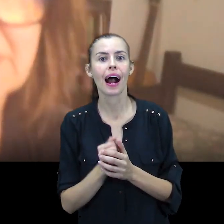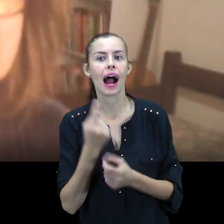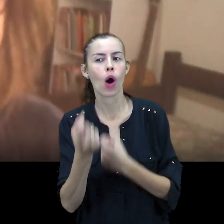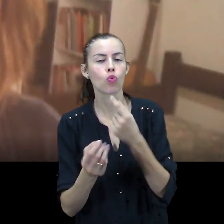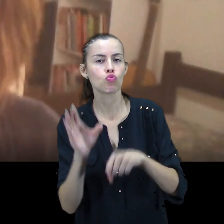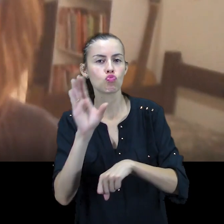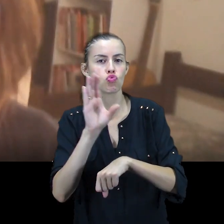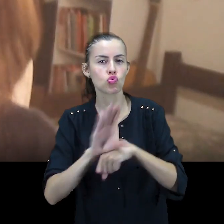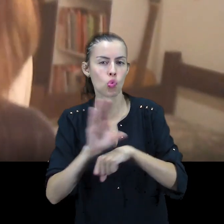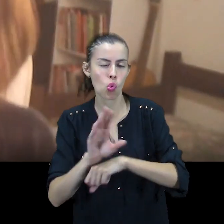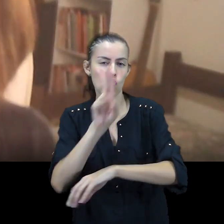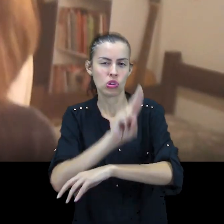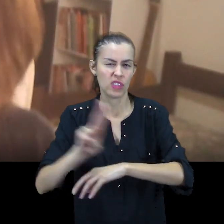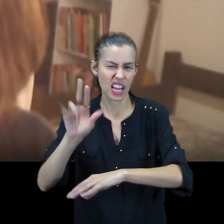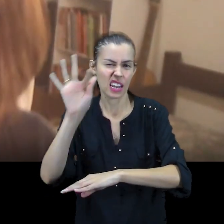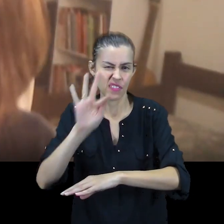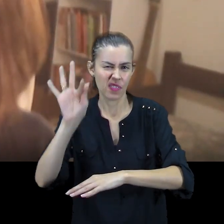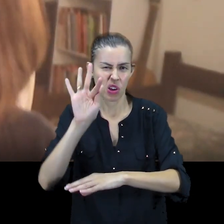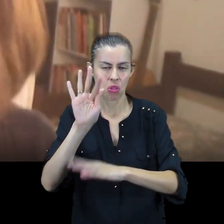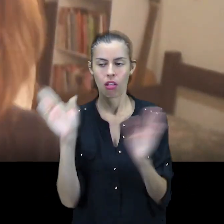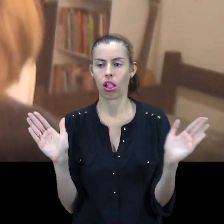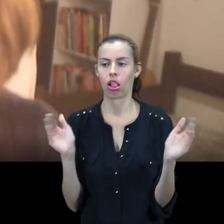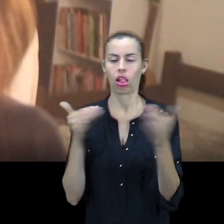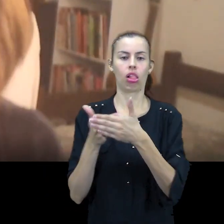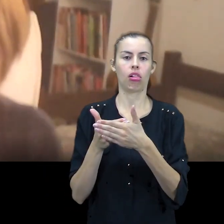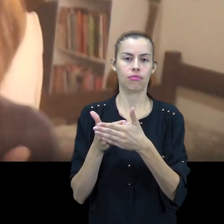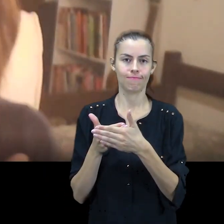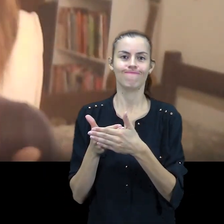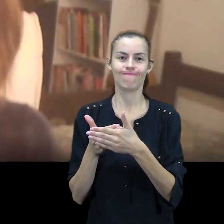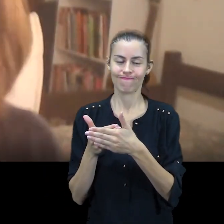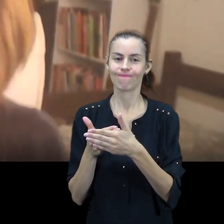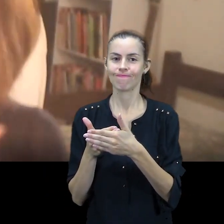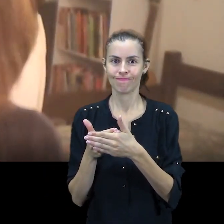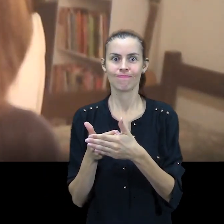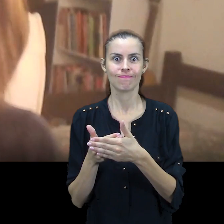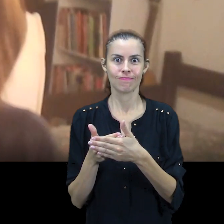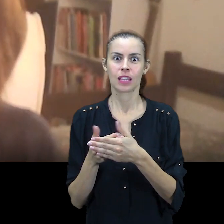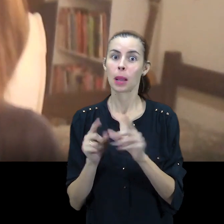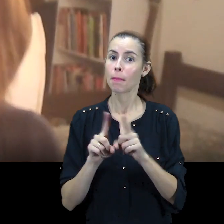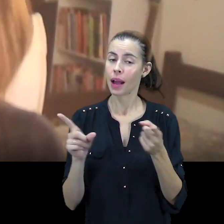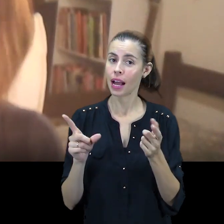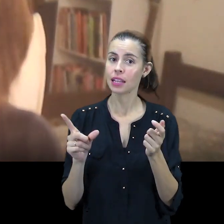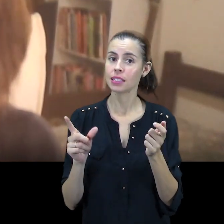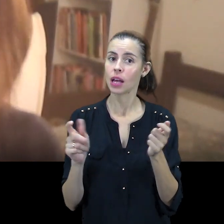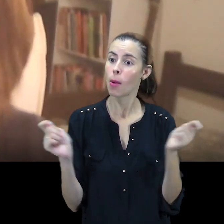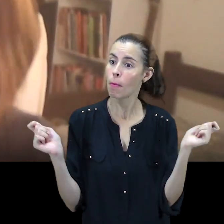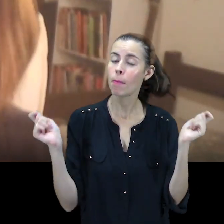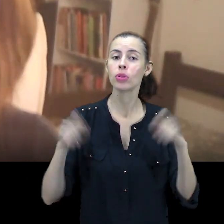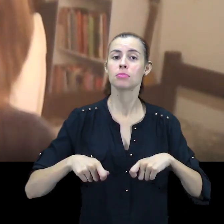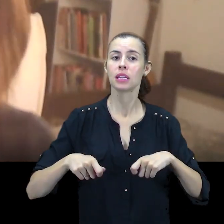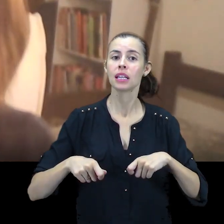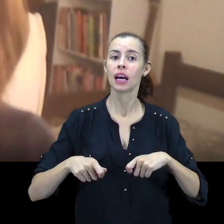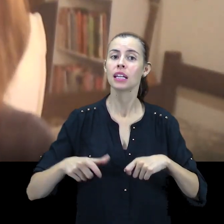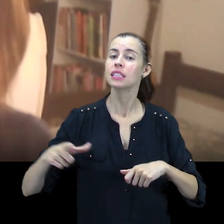mesmo, em termos do que já se apresenta no currículo e que, de fato, não vão na direção do que se busca, né, e